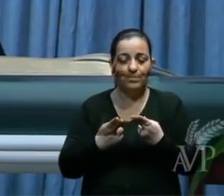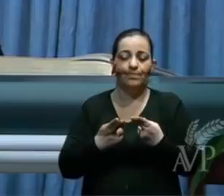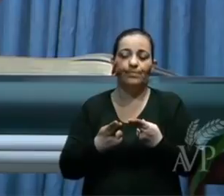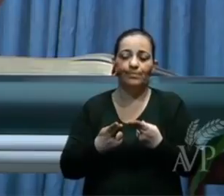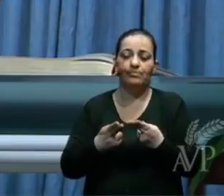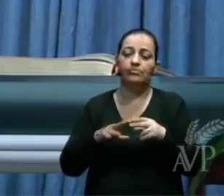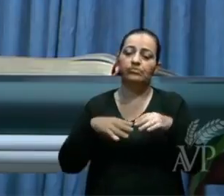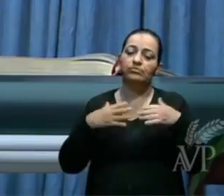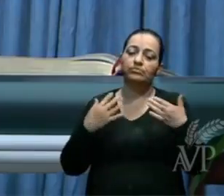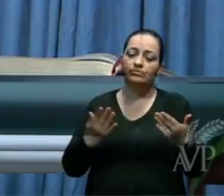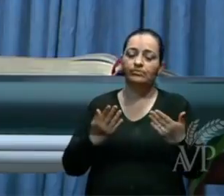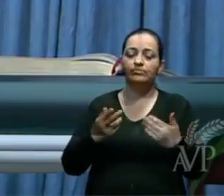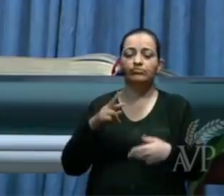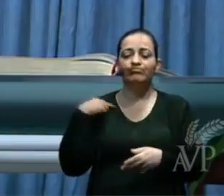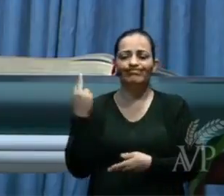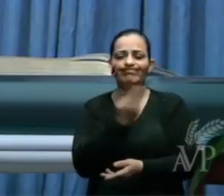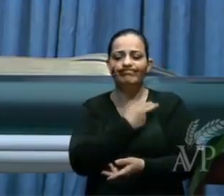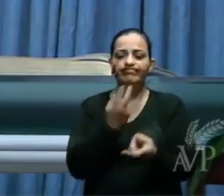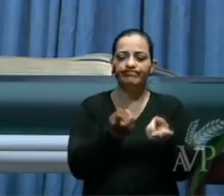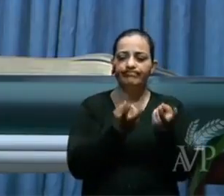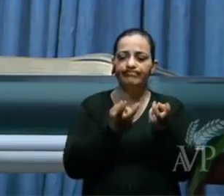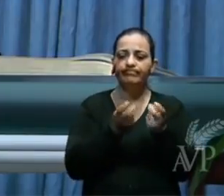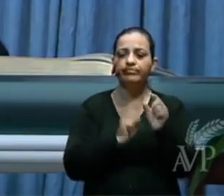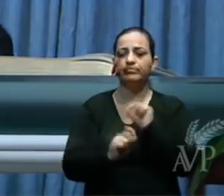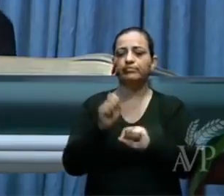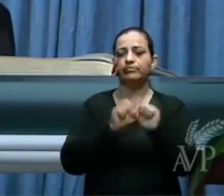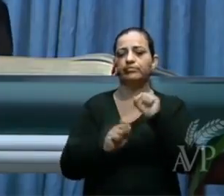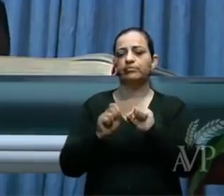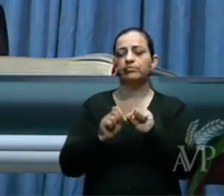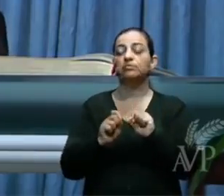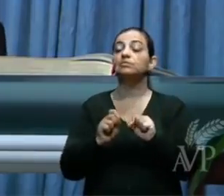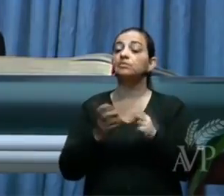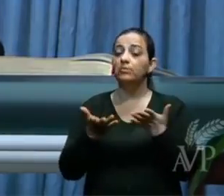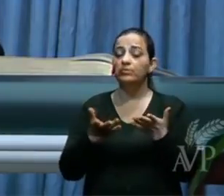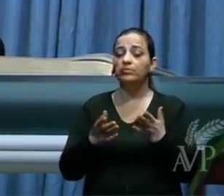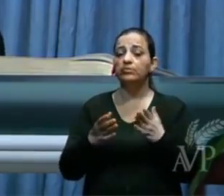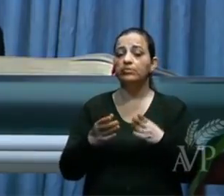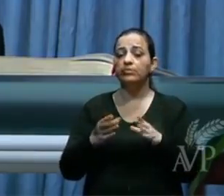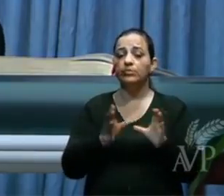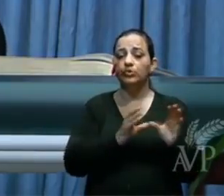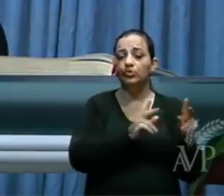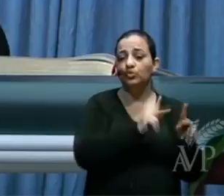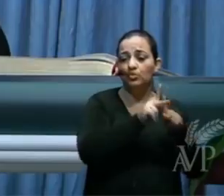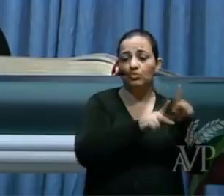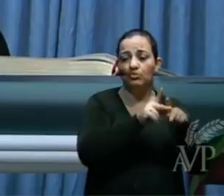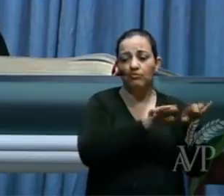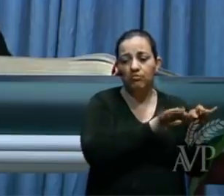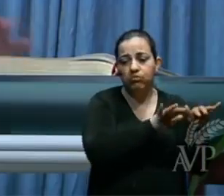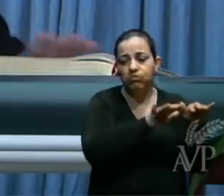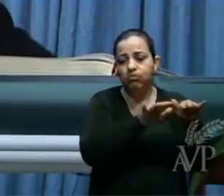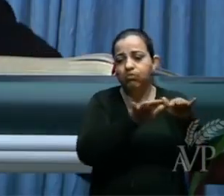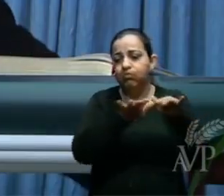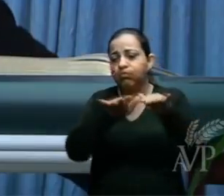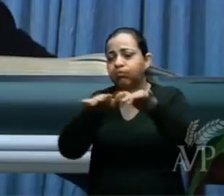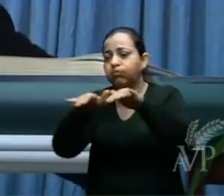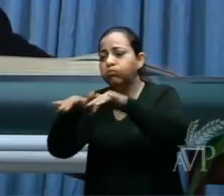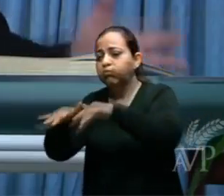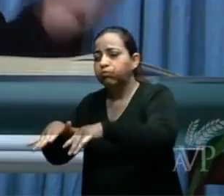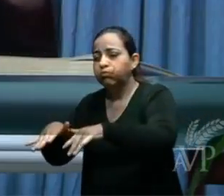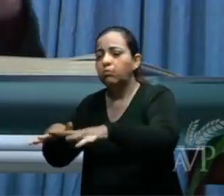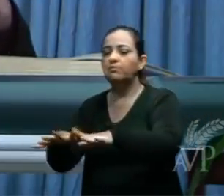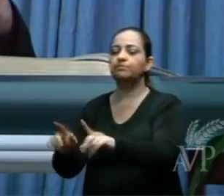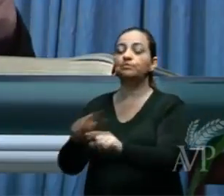nós vemos irmãos que israel saiu de